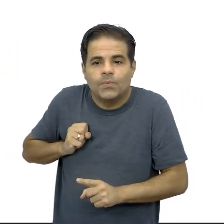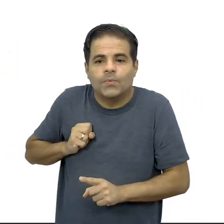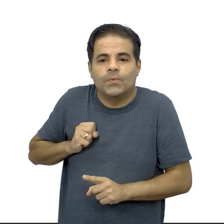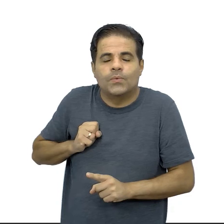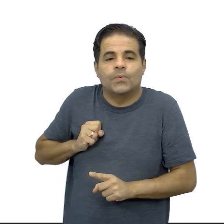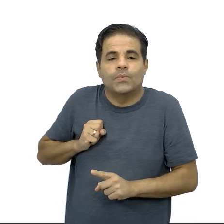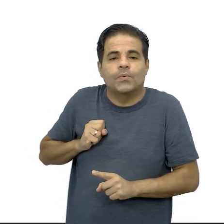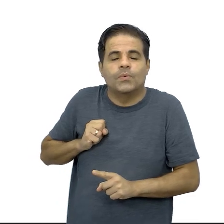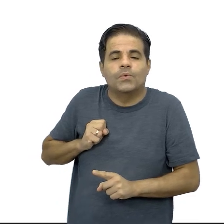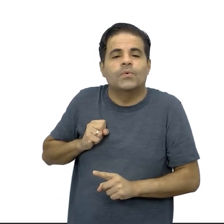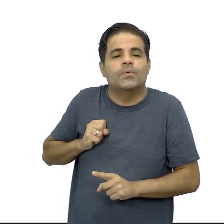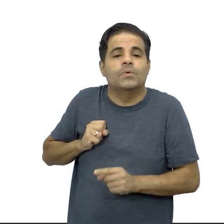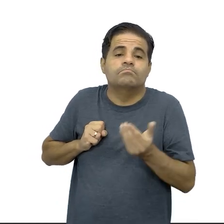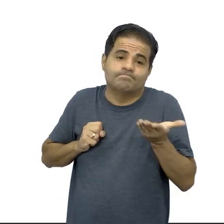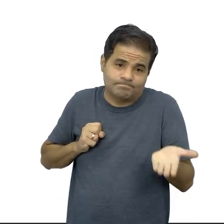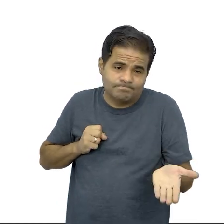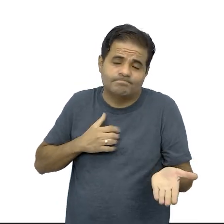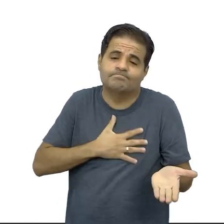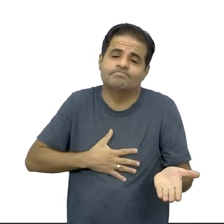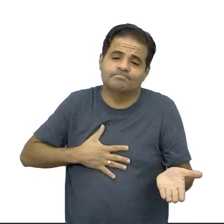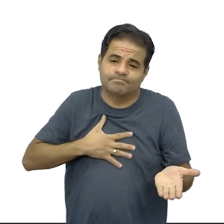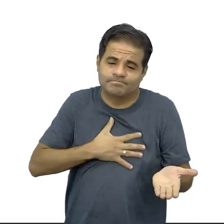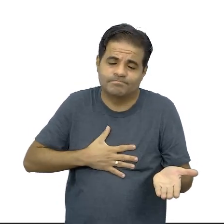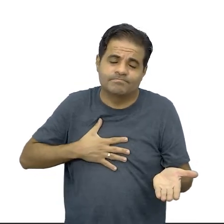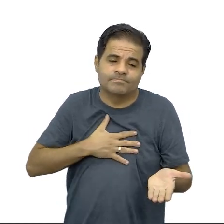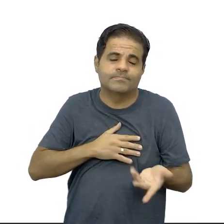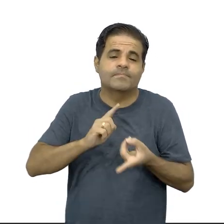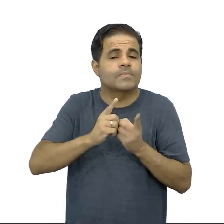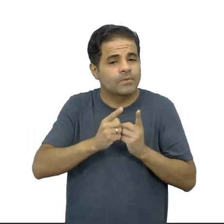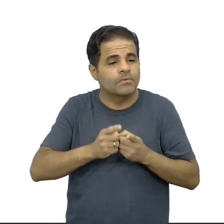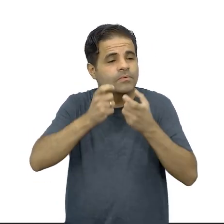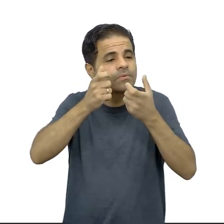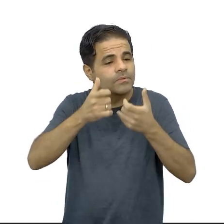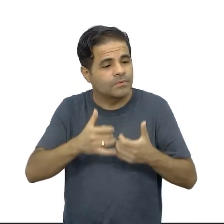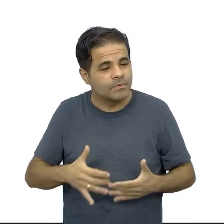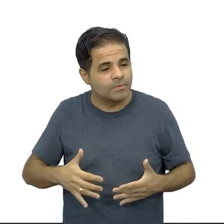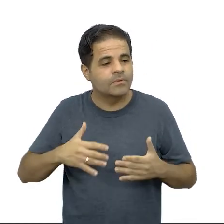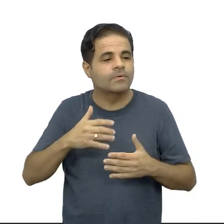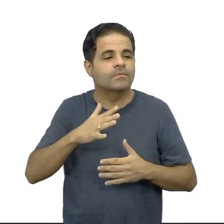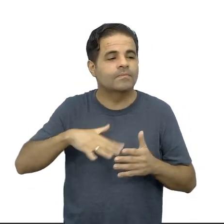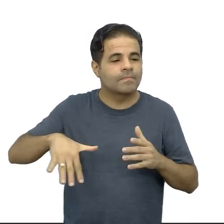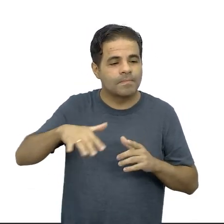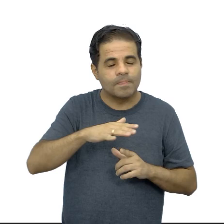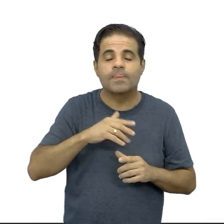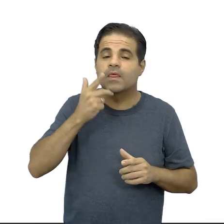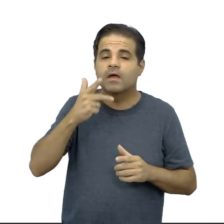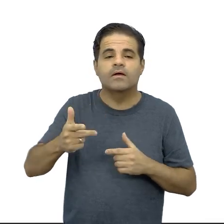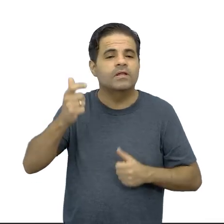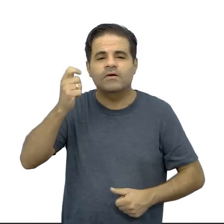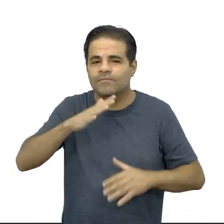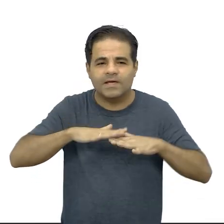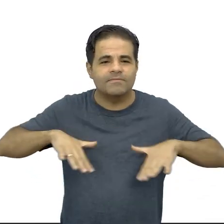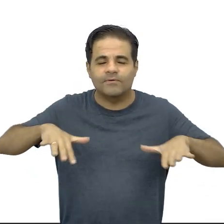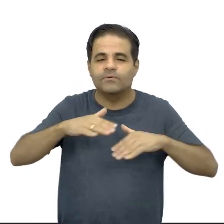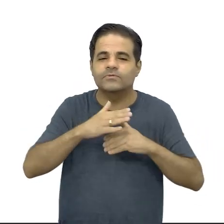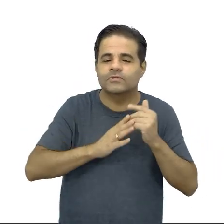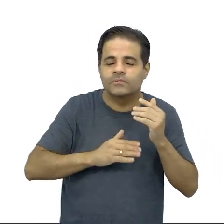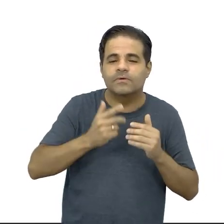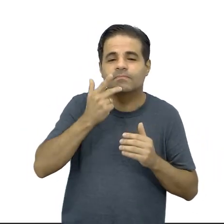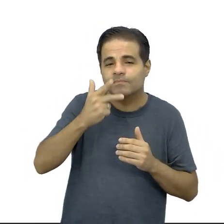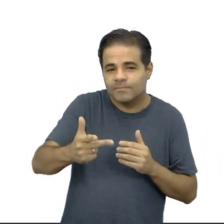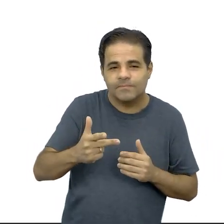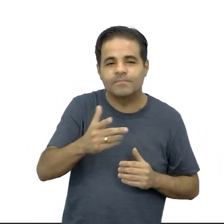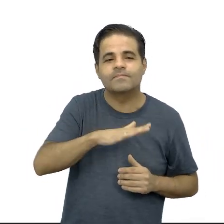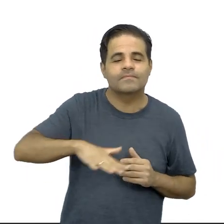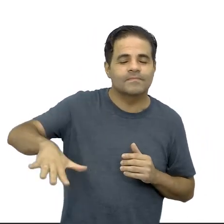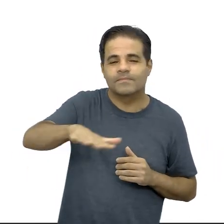Então, trata-se de uma abordagem lúdica para explicar sobre as pesquisas de descrição e caracterização de